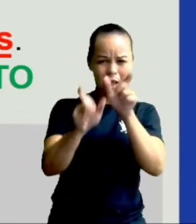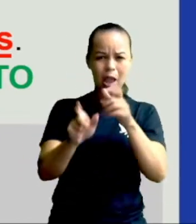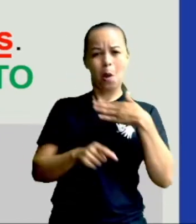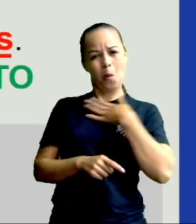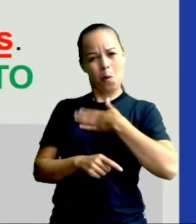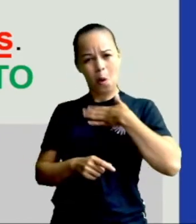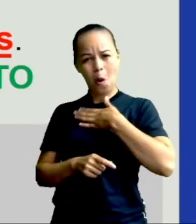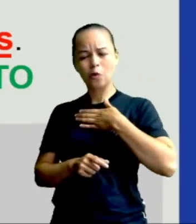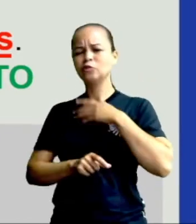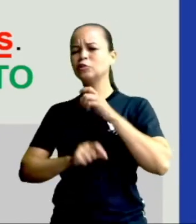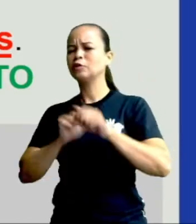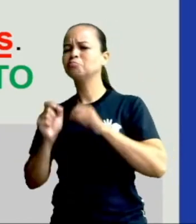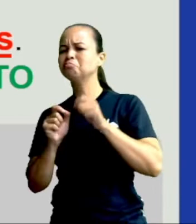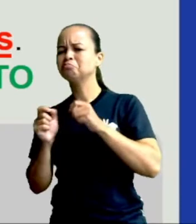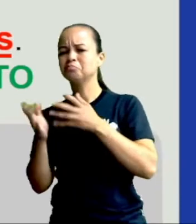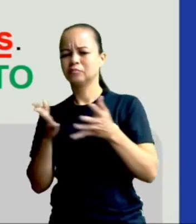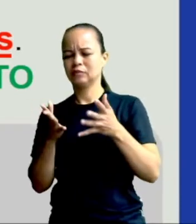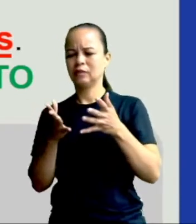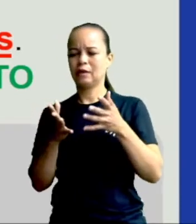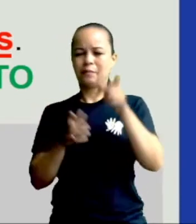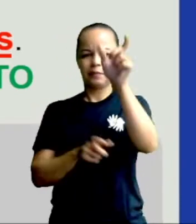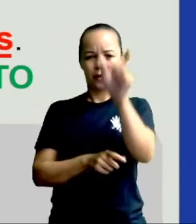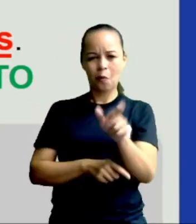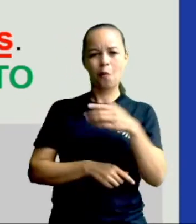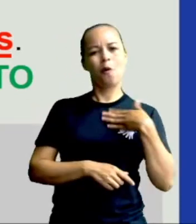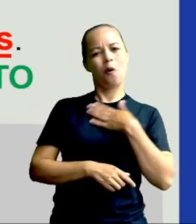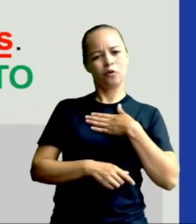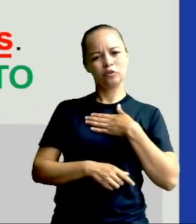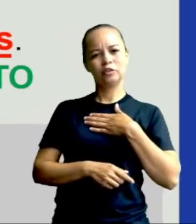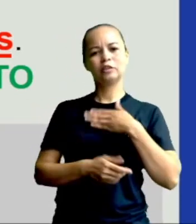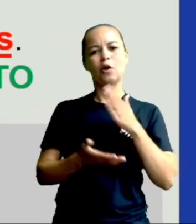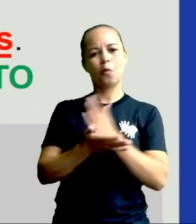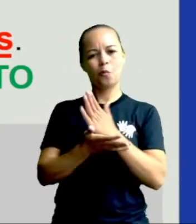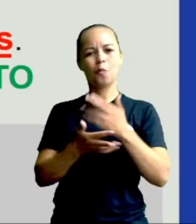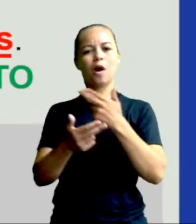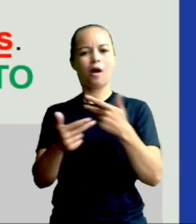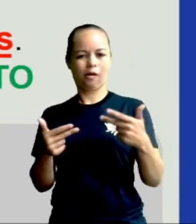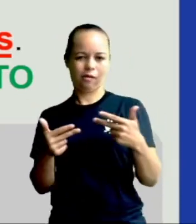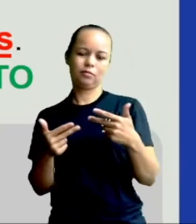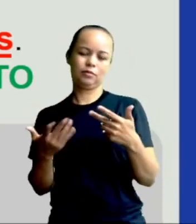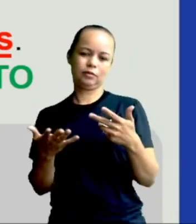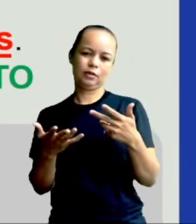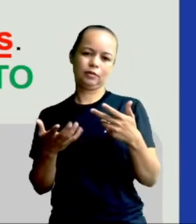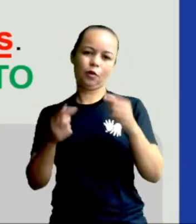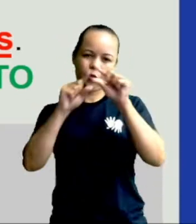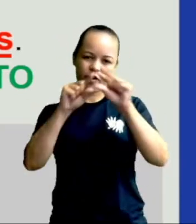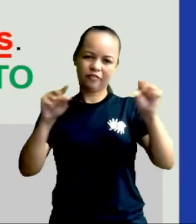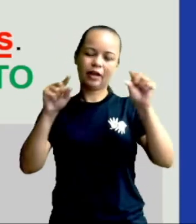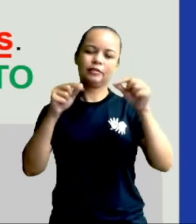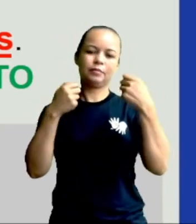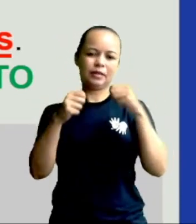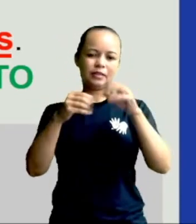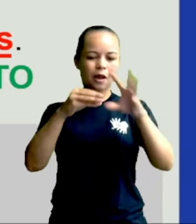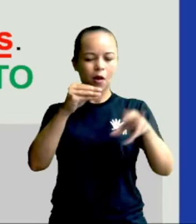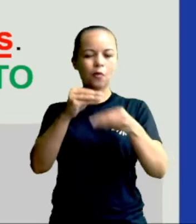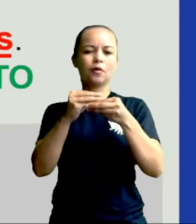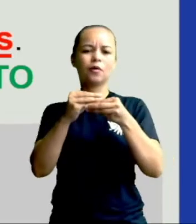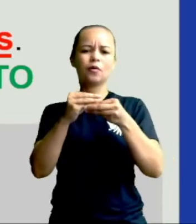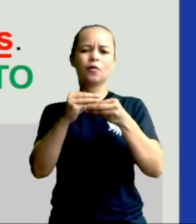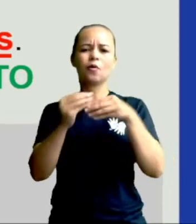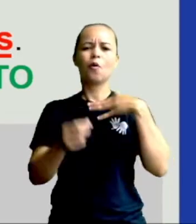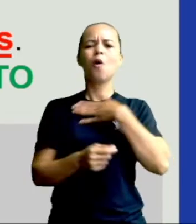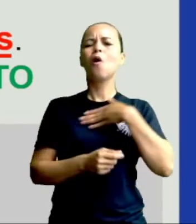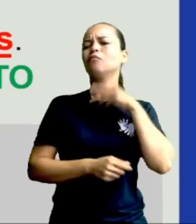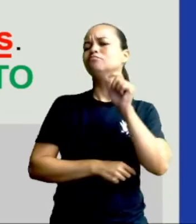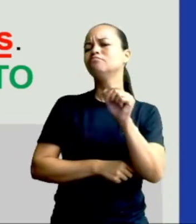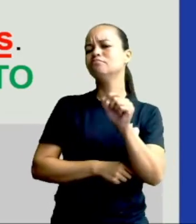que quem gosta gosta de alguma coisa percebo que a frase ela está precisando de um complemento gosta